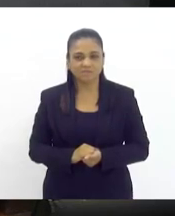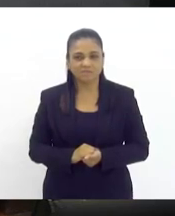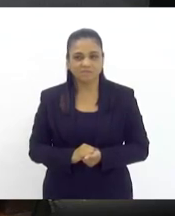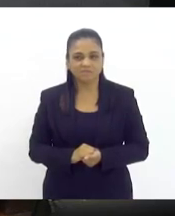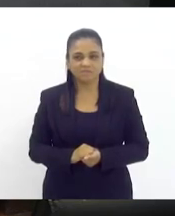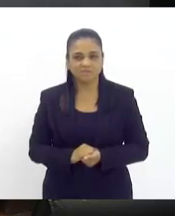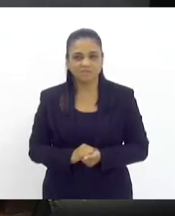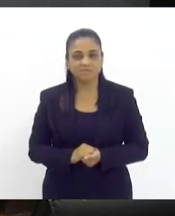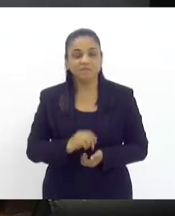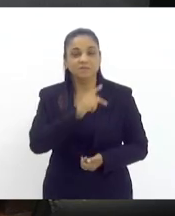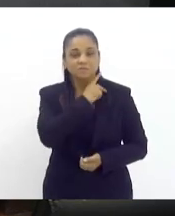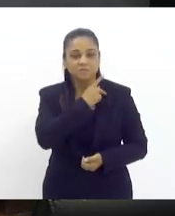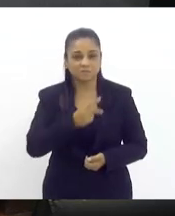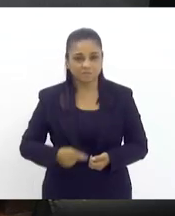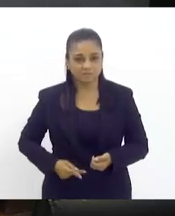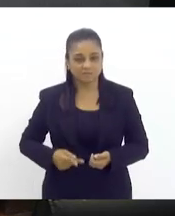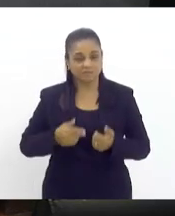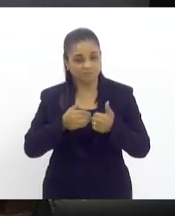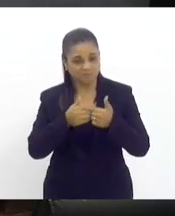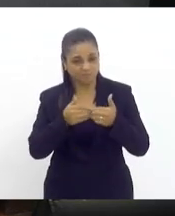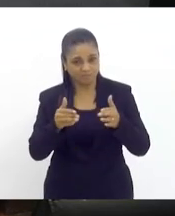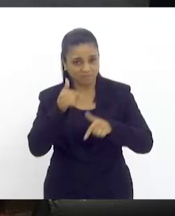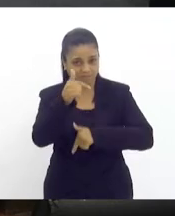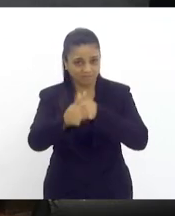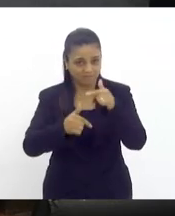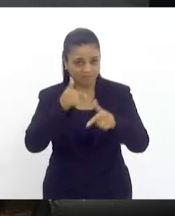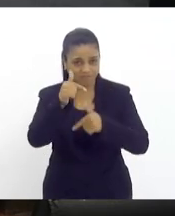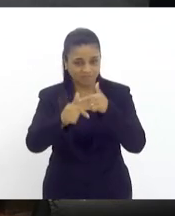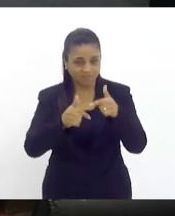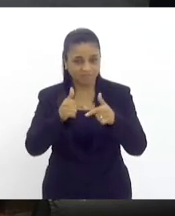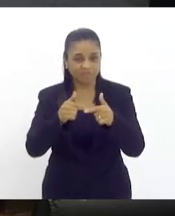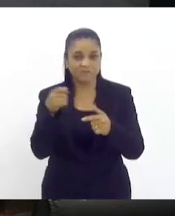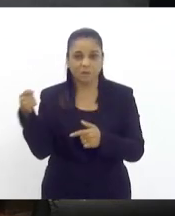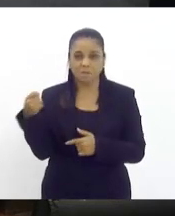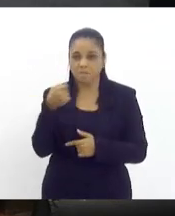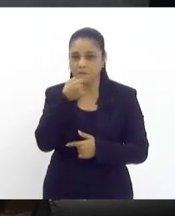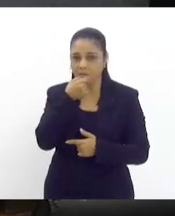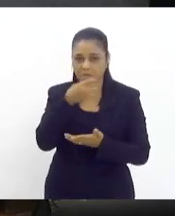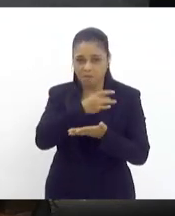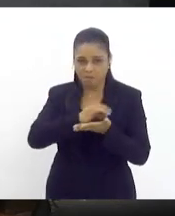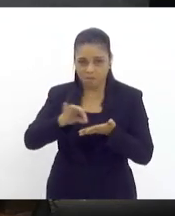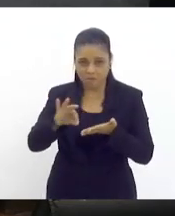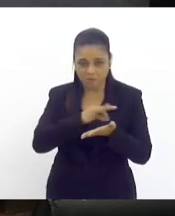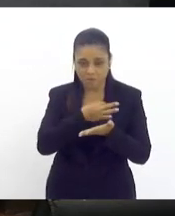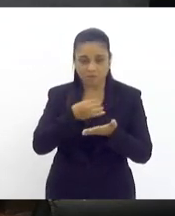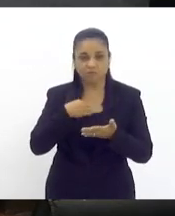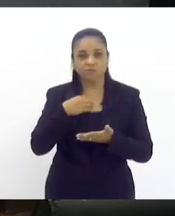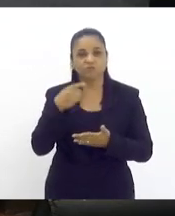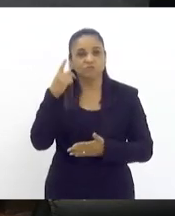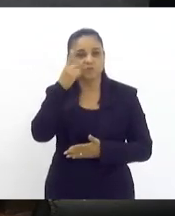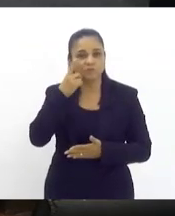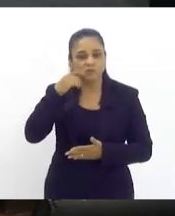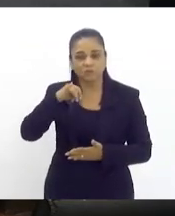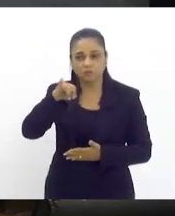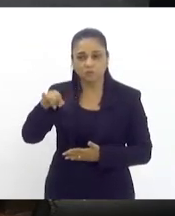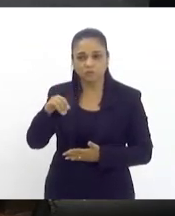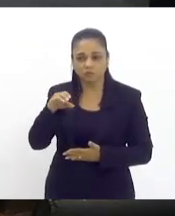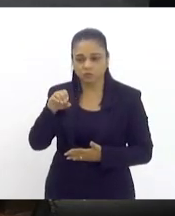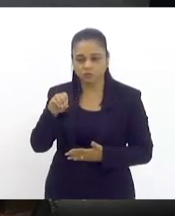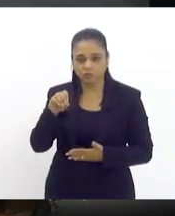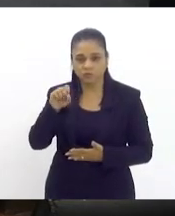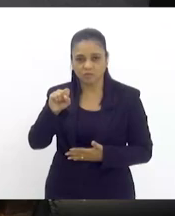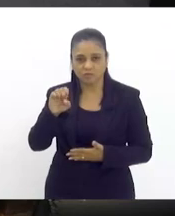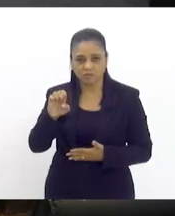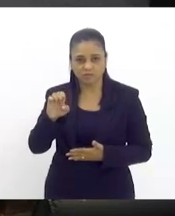a presidência dos trabalhos chamo próximo moradores escrito Nobre Deputado Professor Josemar o tema